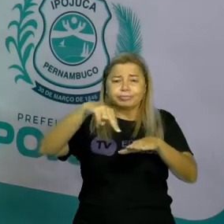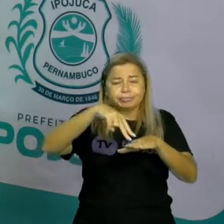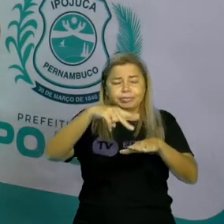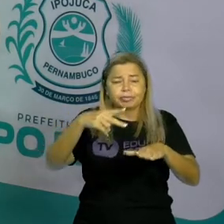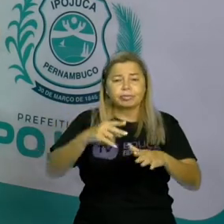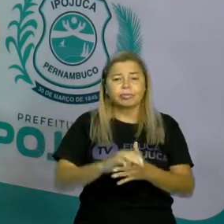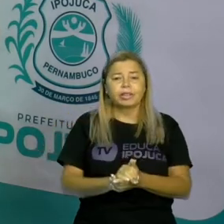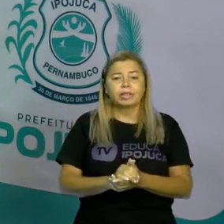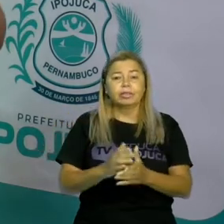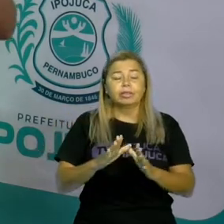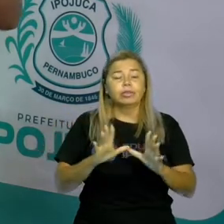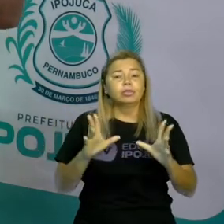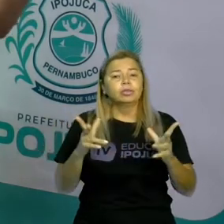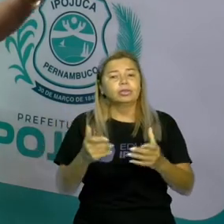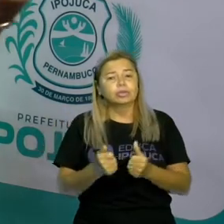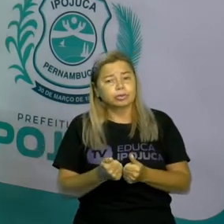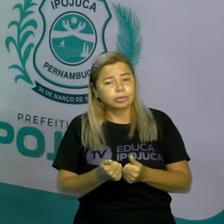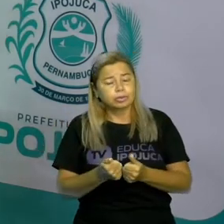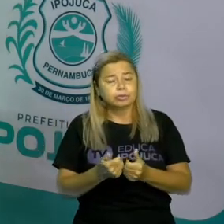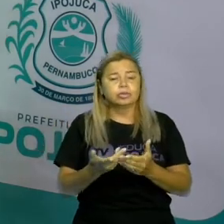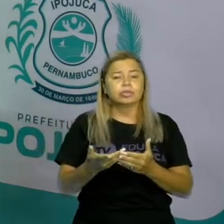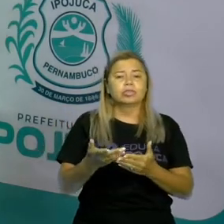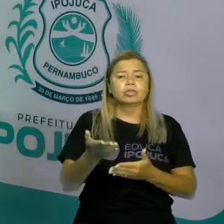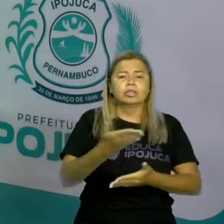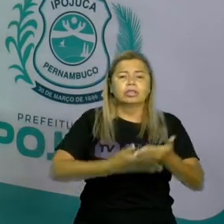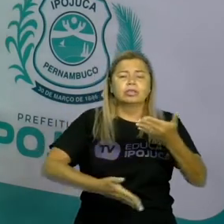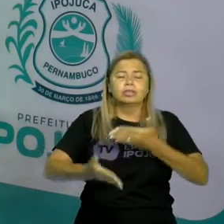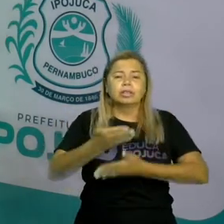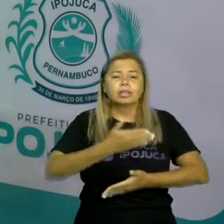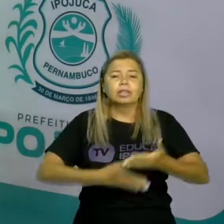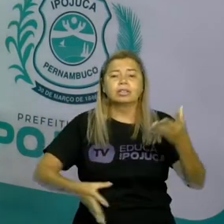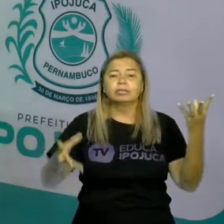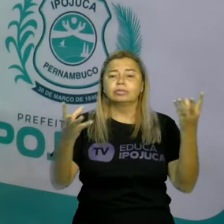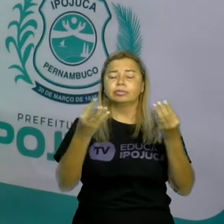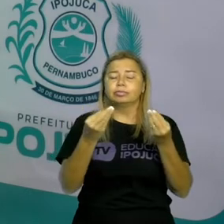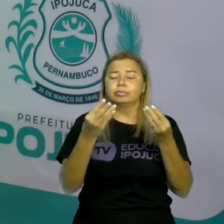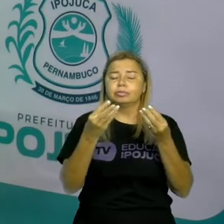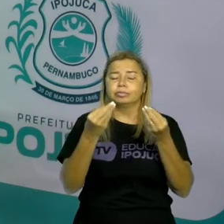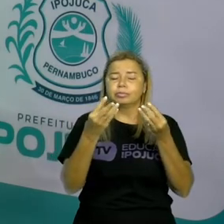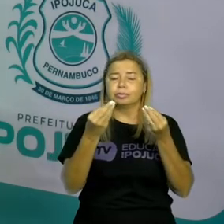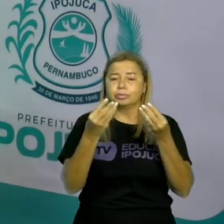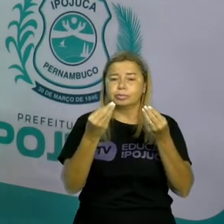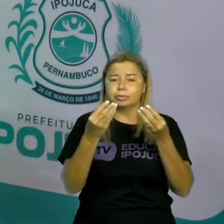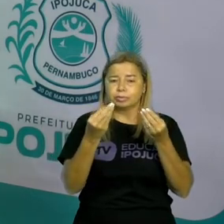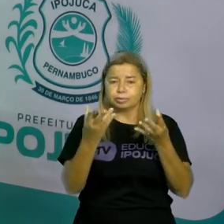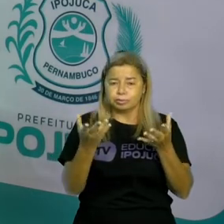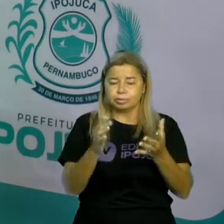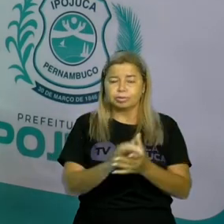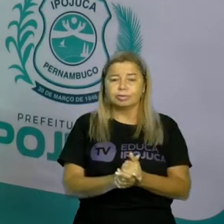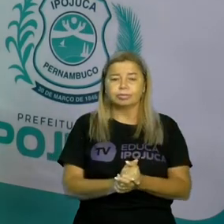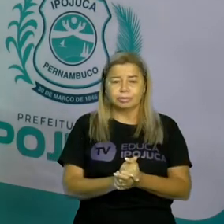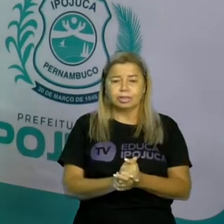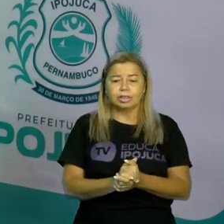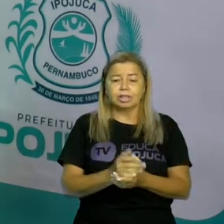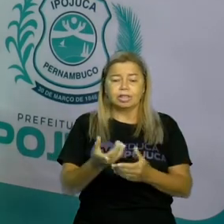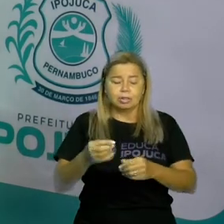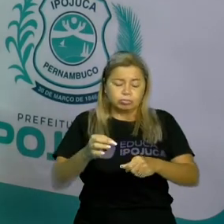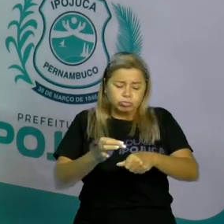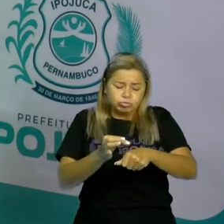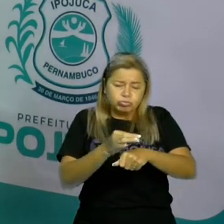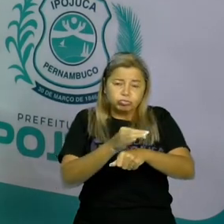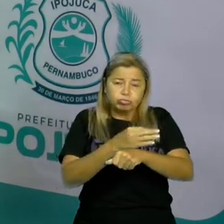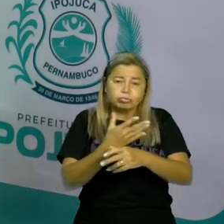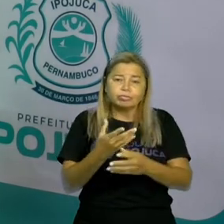se relacionam com a ideia de multidão, de muito. Muitas formigas passando dão a sensação